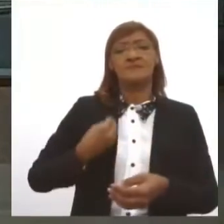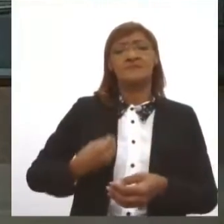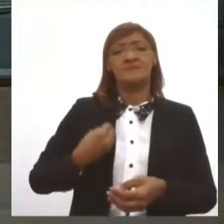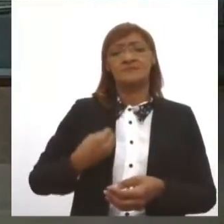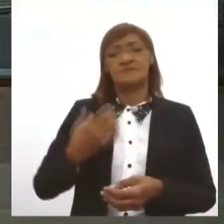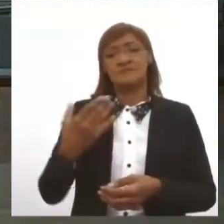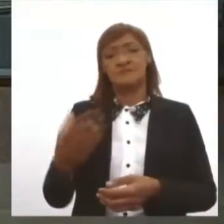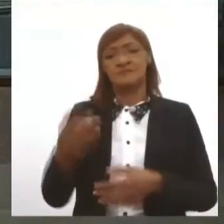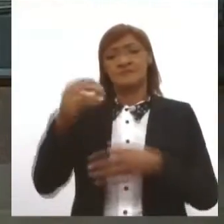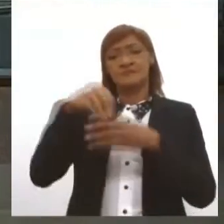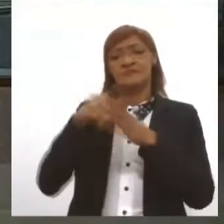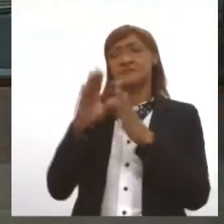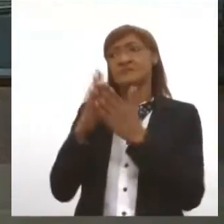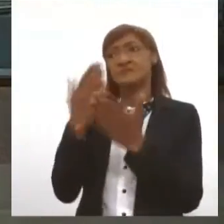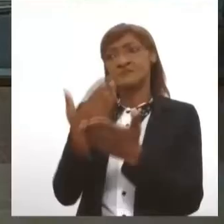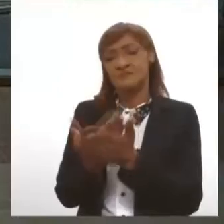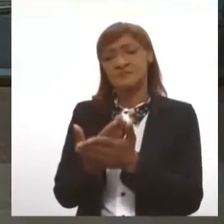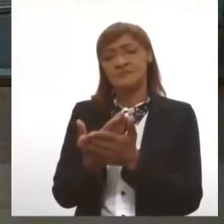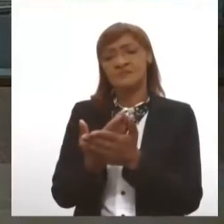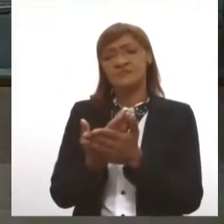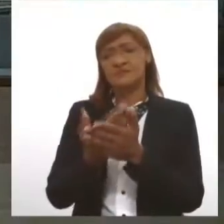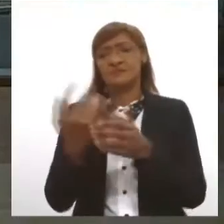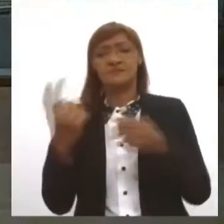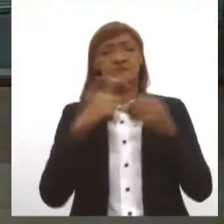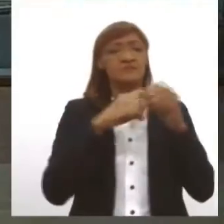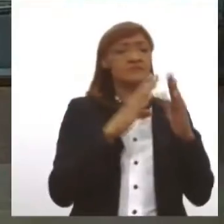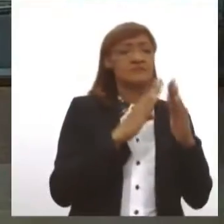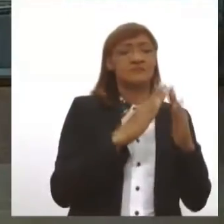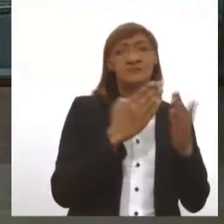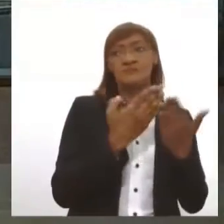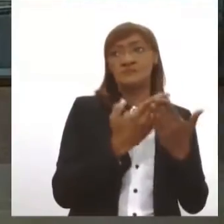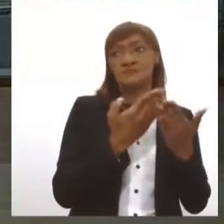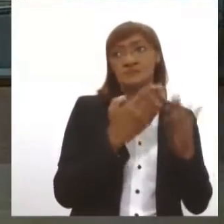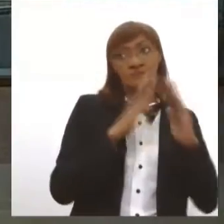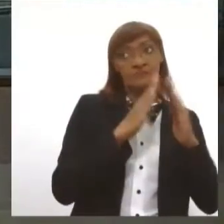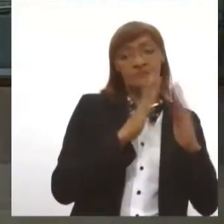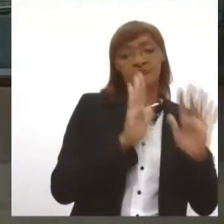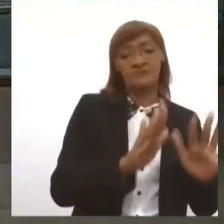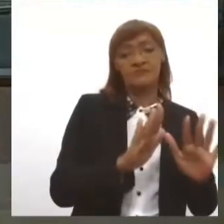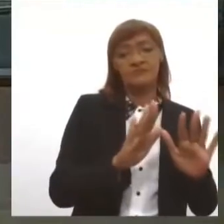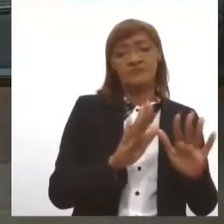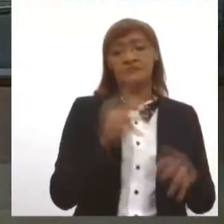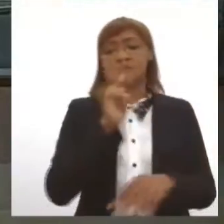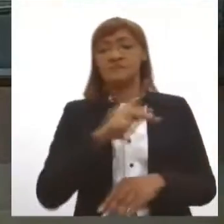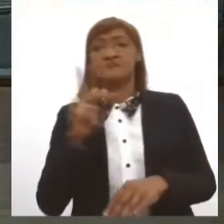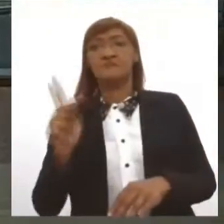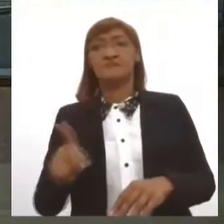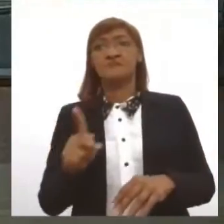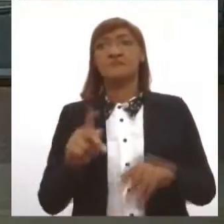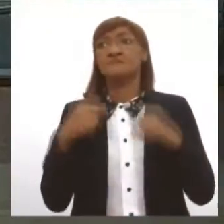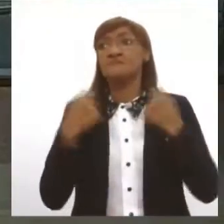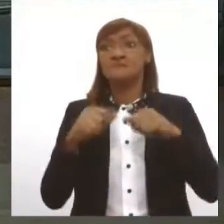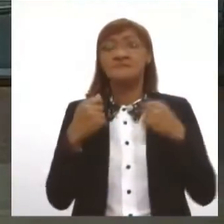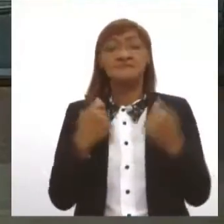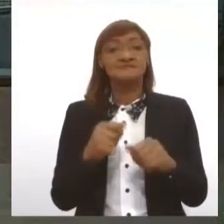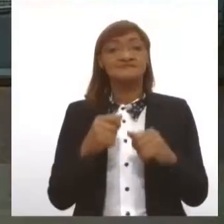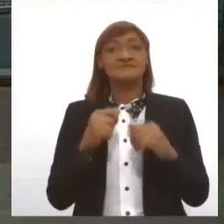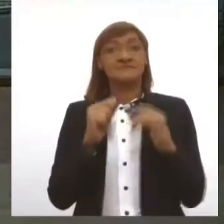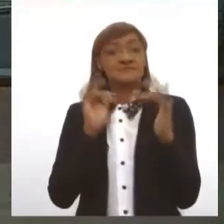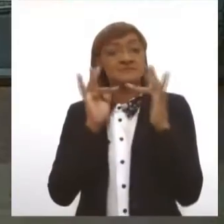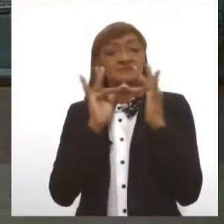da escola para a própria casa. Os professores tiveram que se aproximar de forma virtual dos alunos e fazer com que eles se